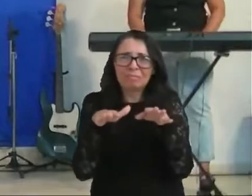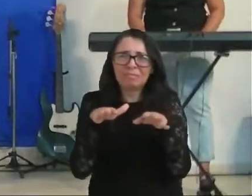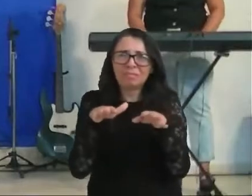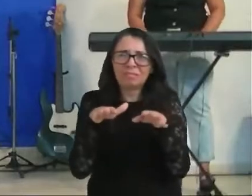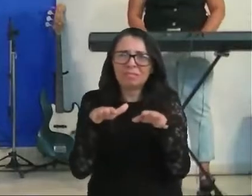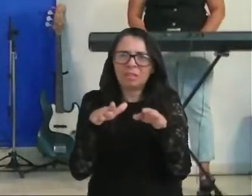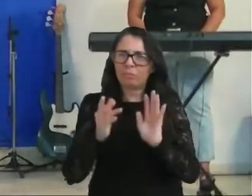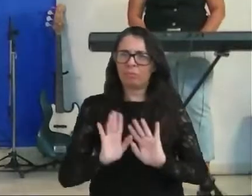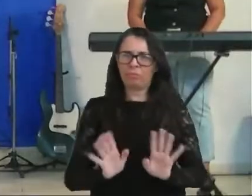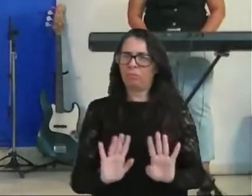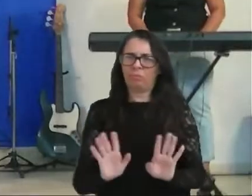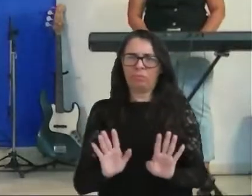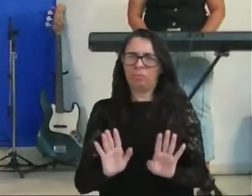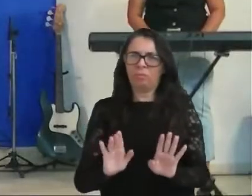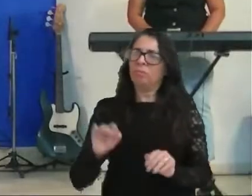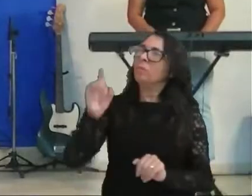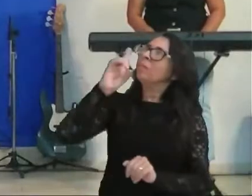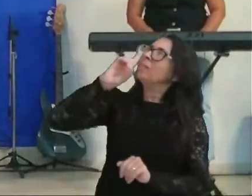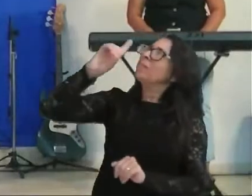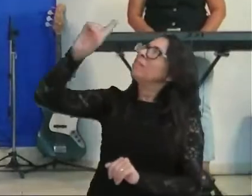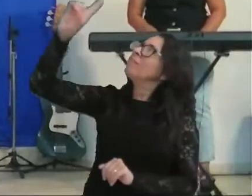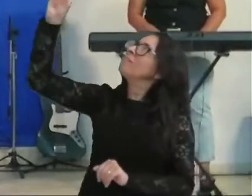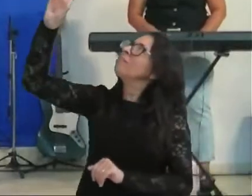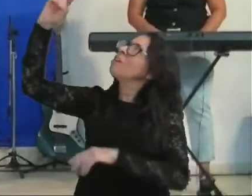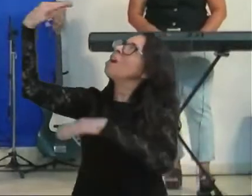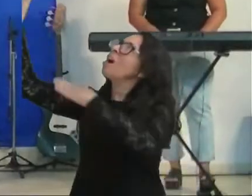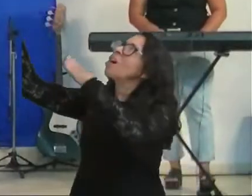tu me das a chance